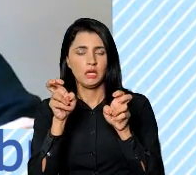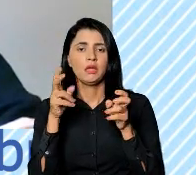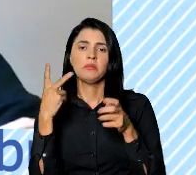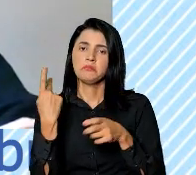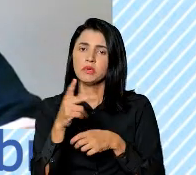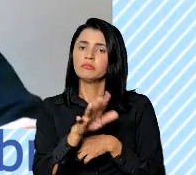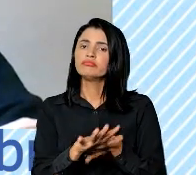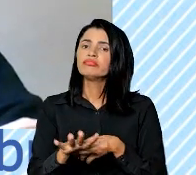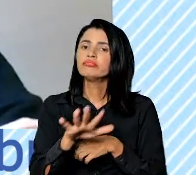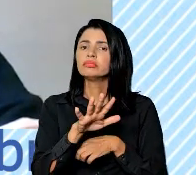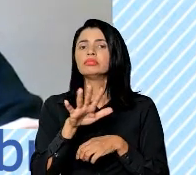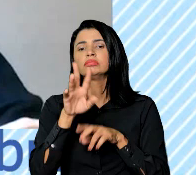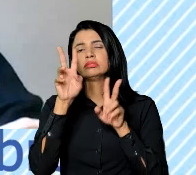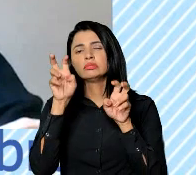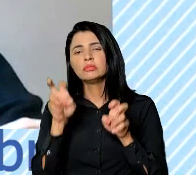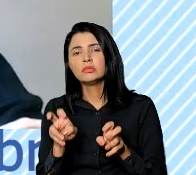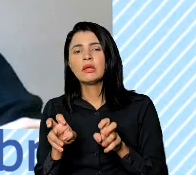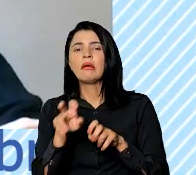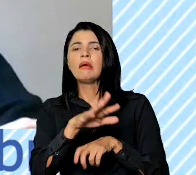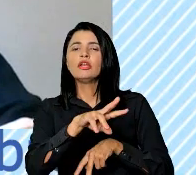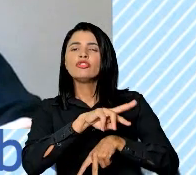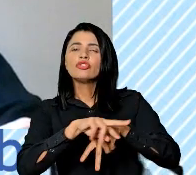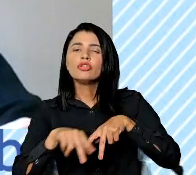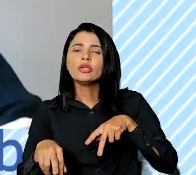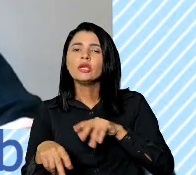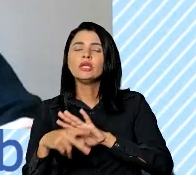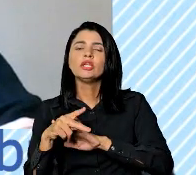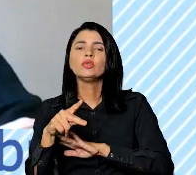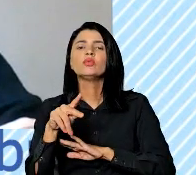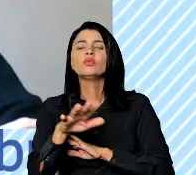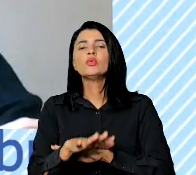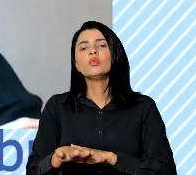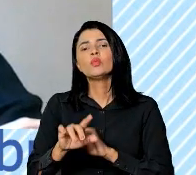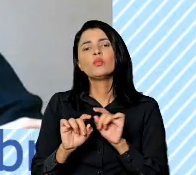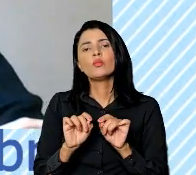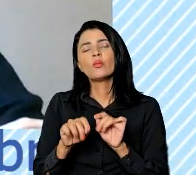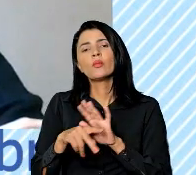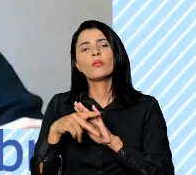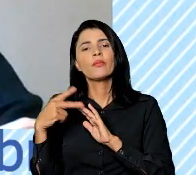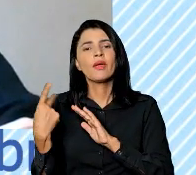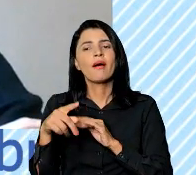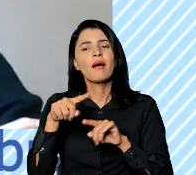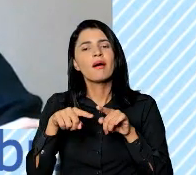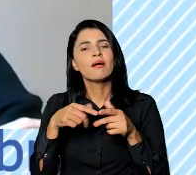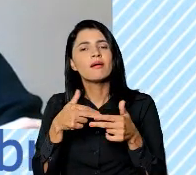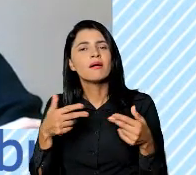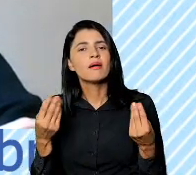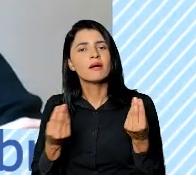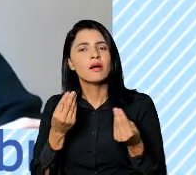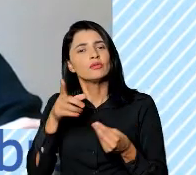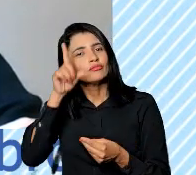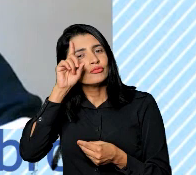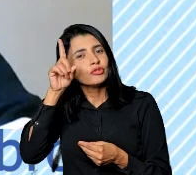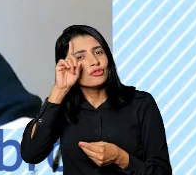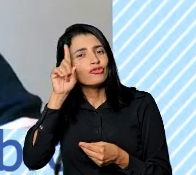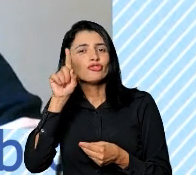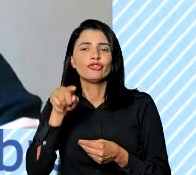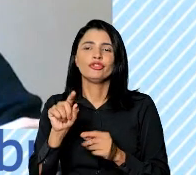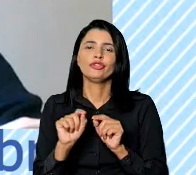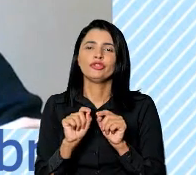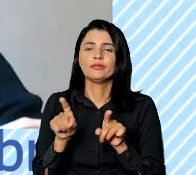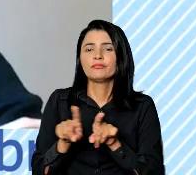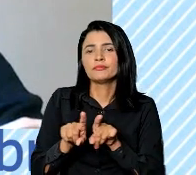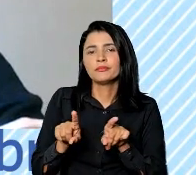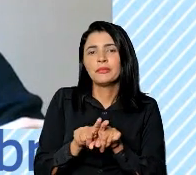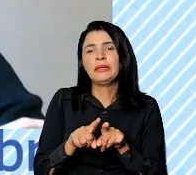permeiam as questões de gênero, mas voltados às questões do dia a dia, as questões que